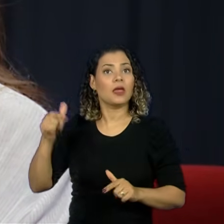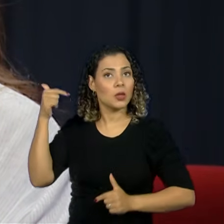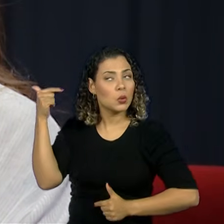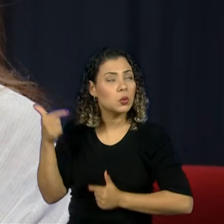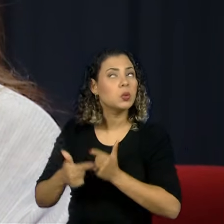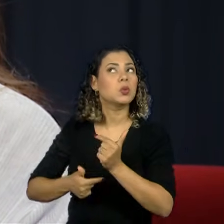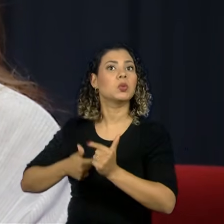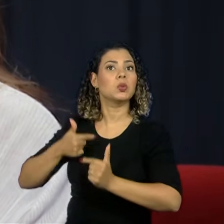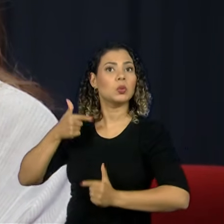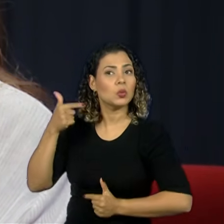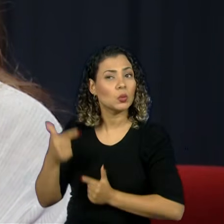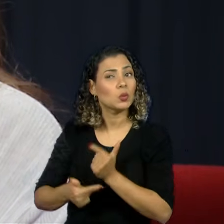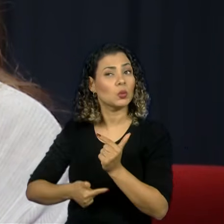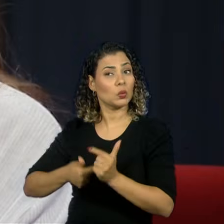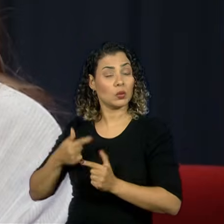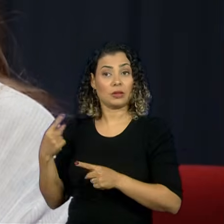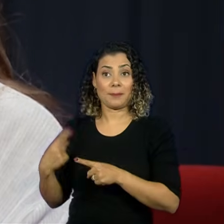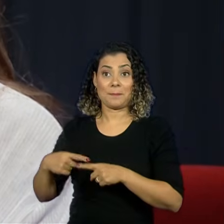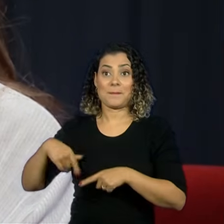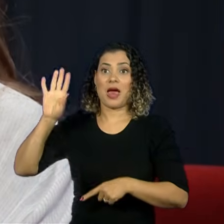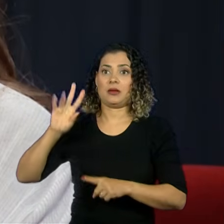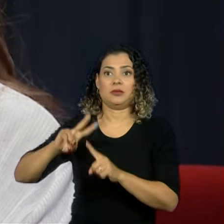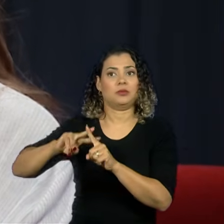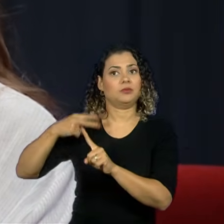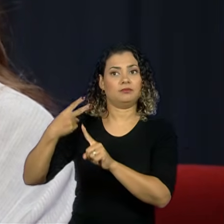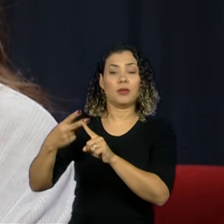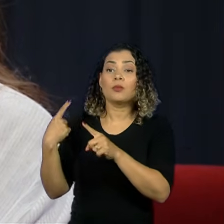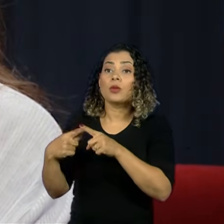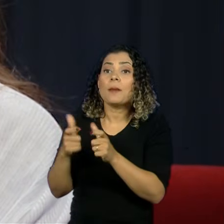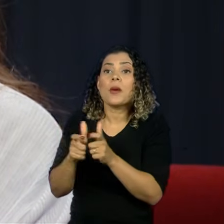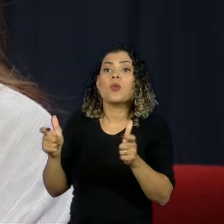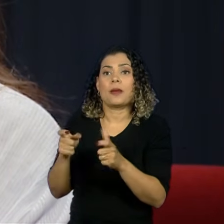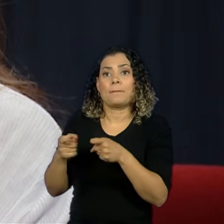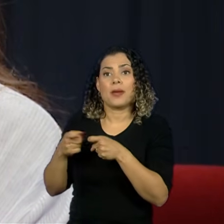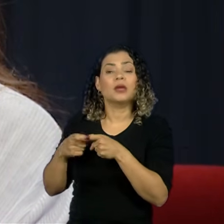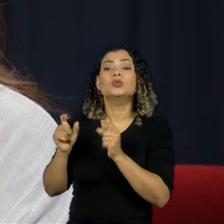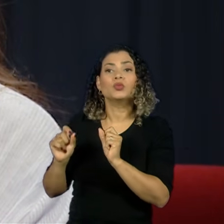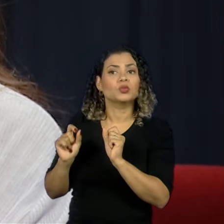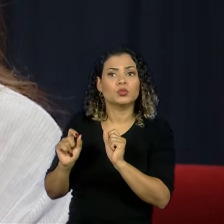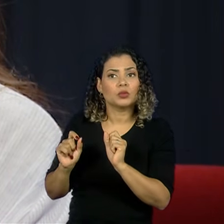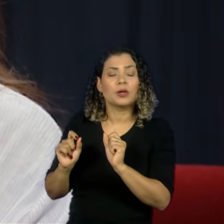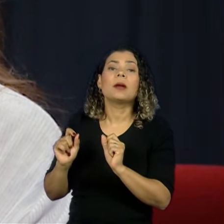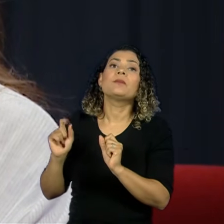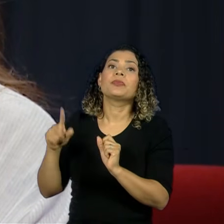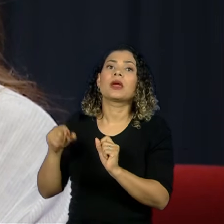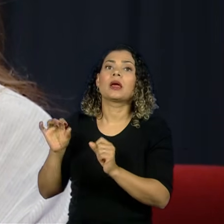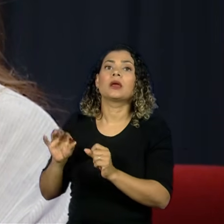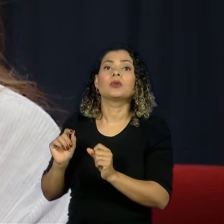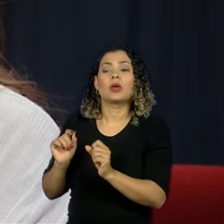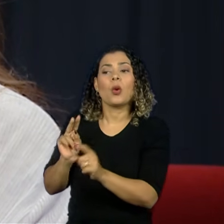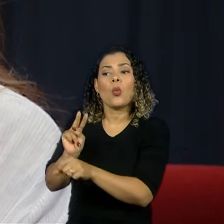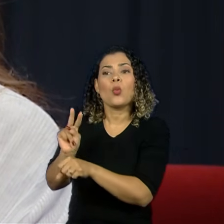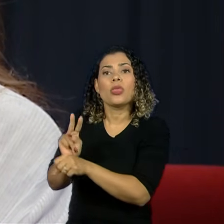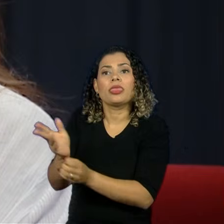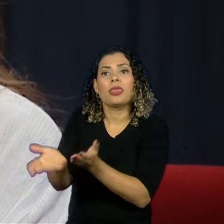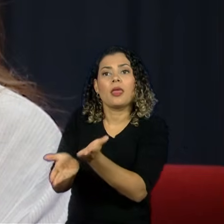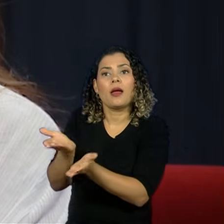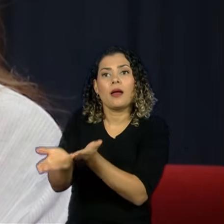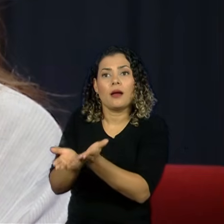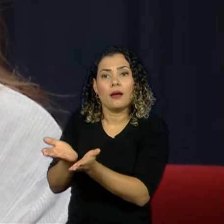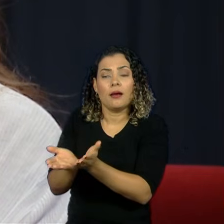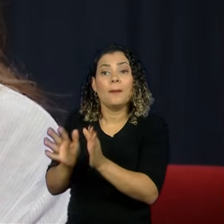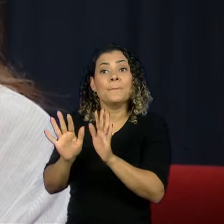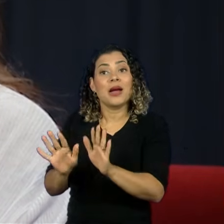trabalhoso. Porque a maior parte dos médicos vão sim ocupar o espaço de liderança dos cuidados dos próprios